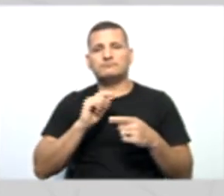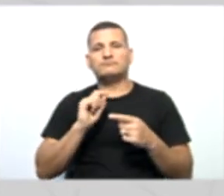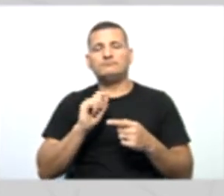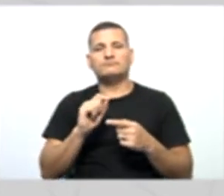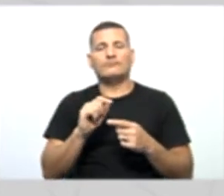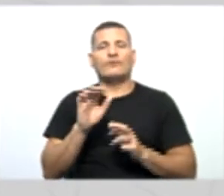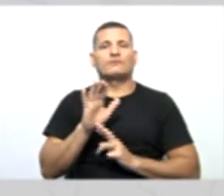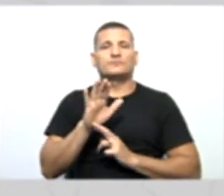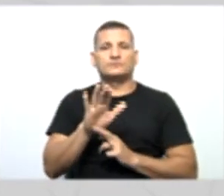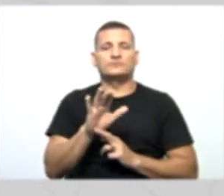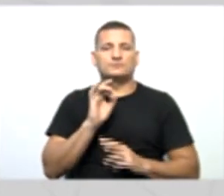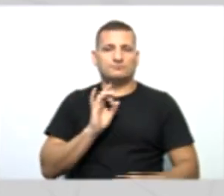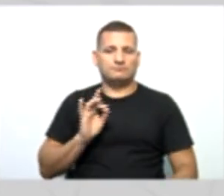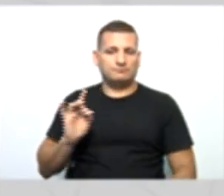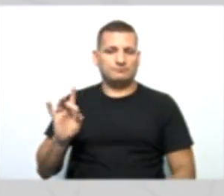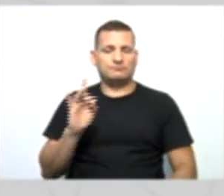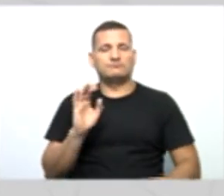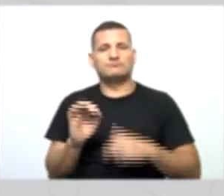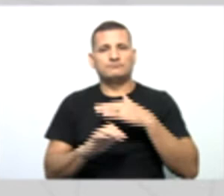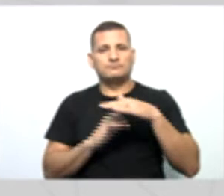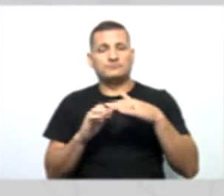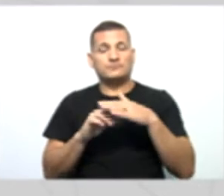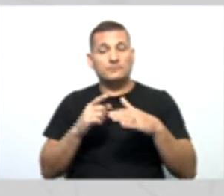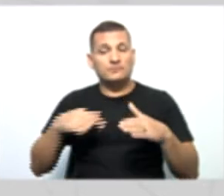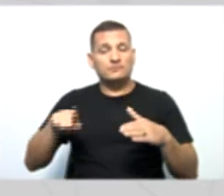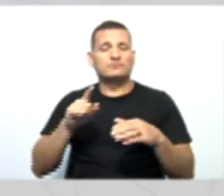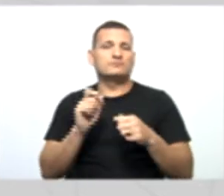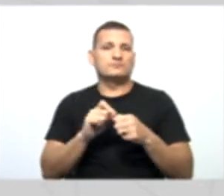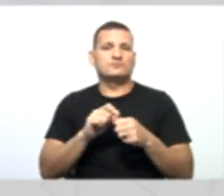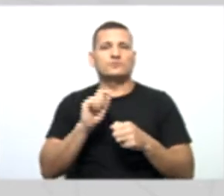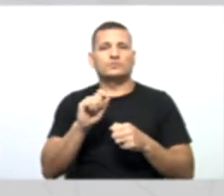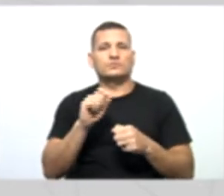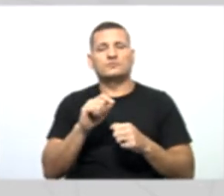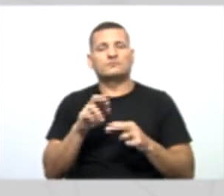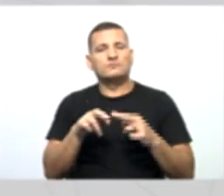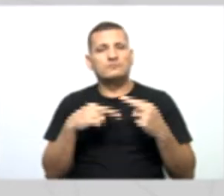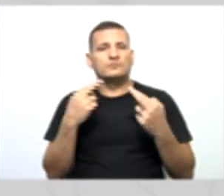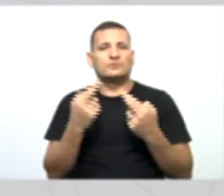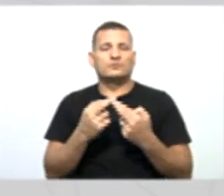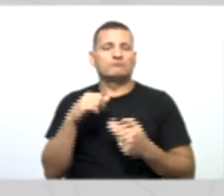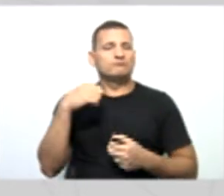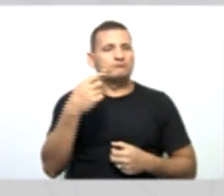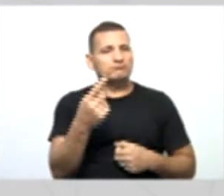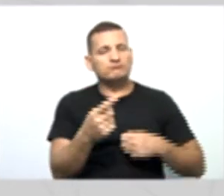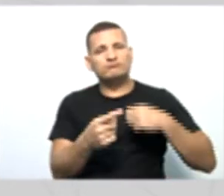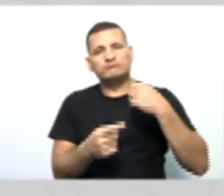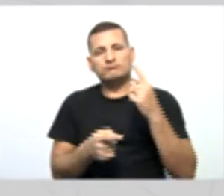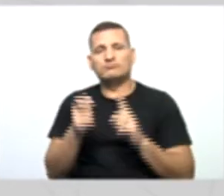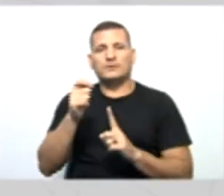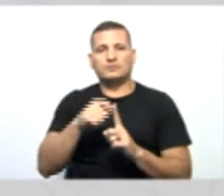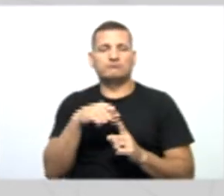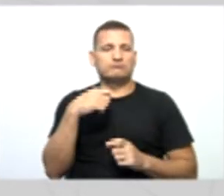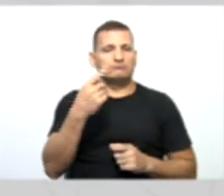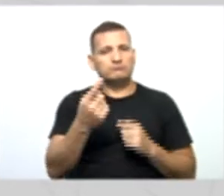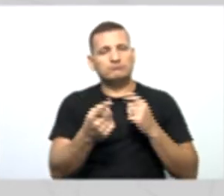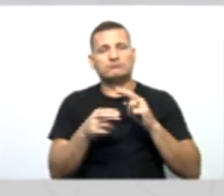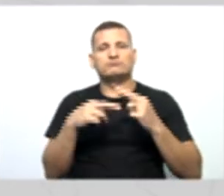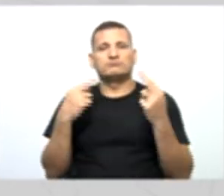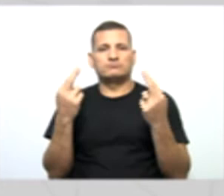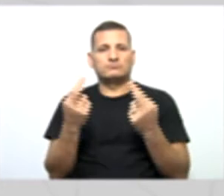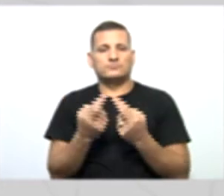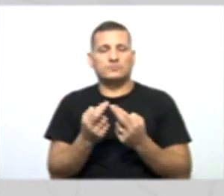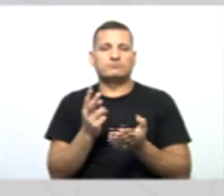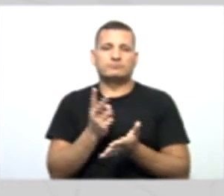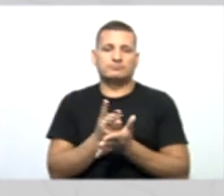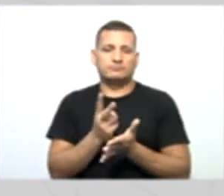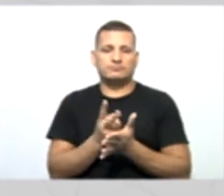cada negócio envolvido e eles fazem uma reunião uma vez por mês. Essa é uma sugestão que a gente passa. Sempre